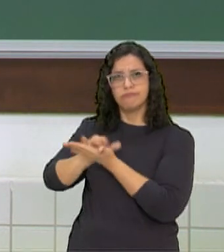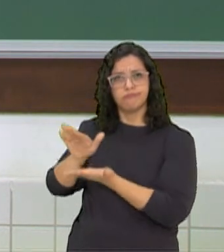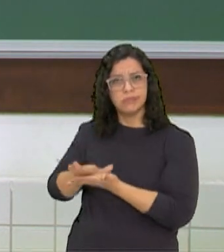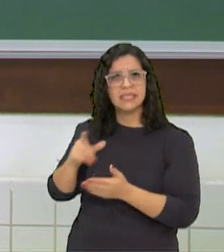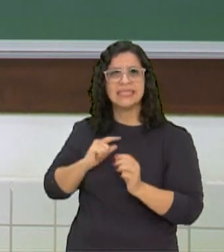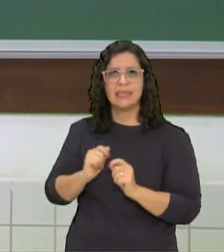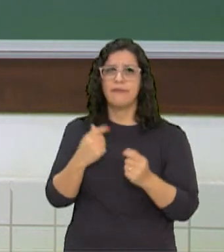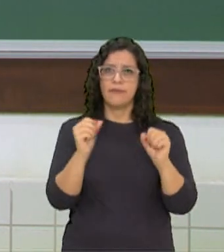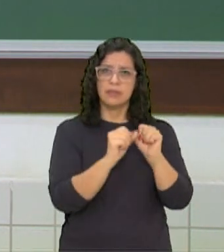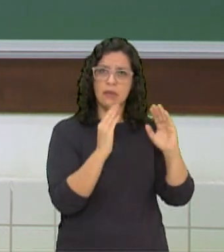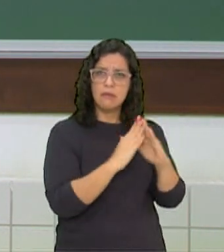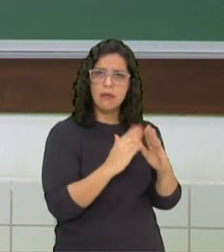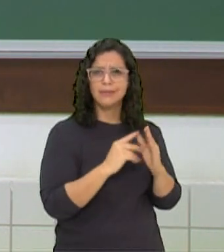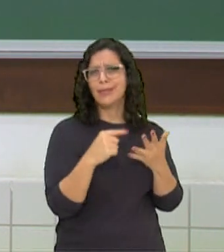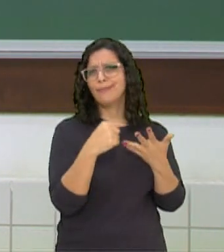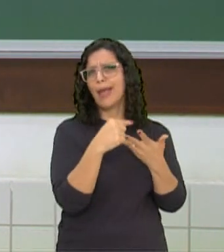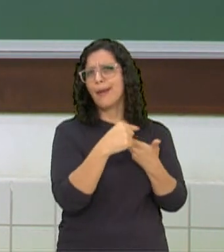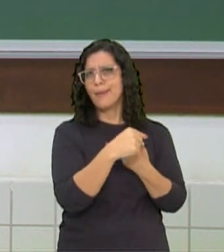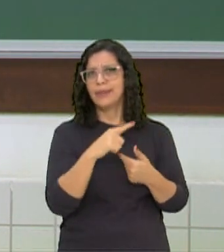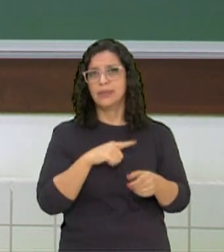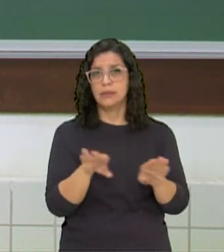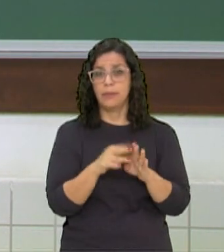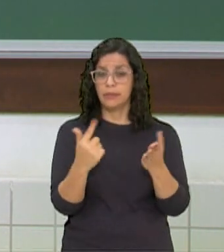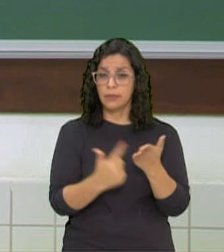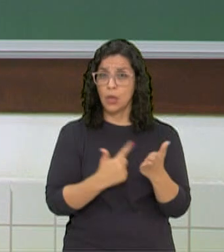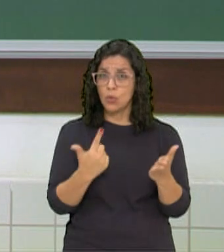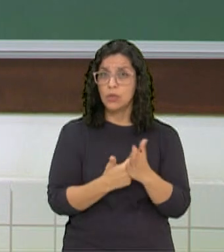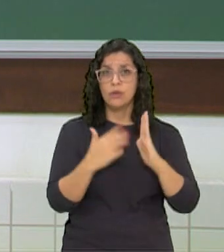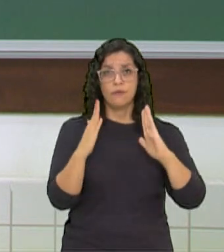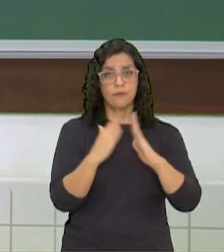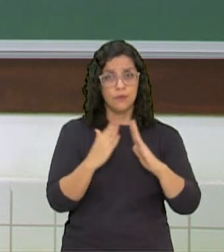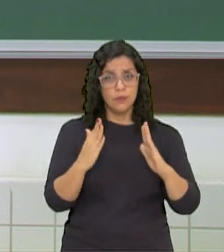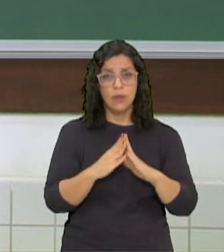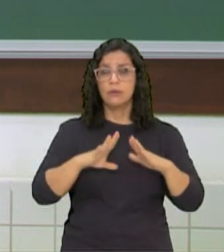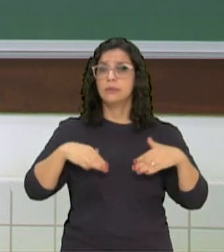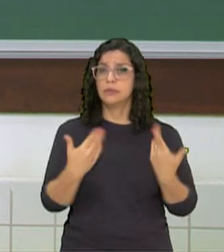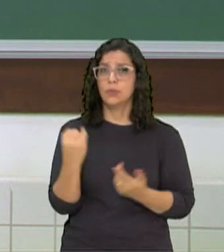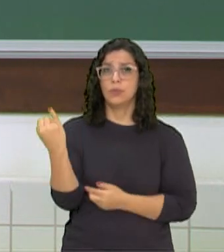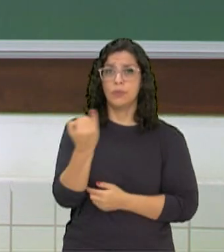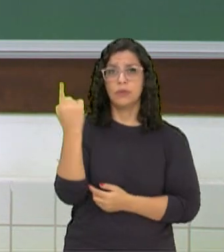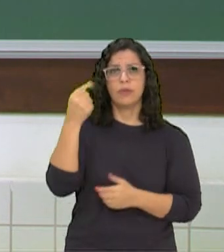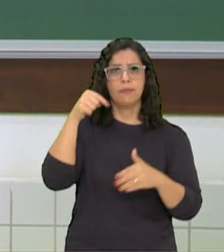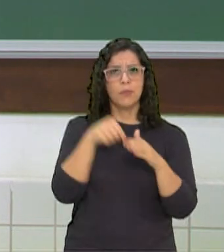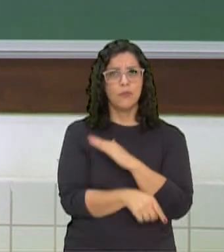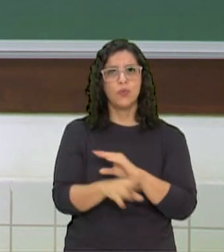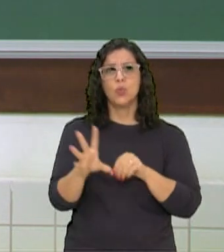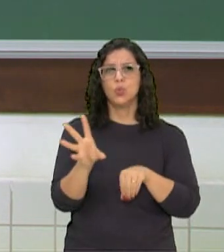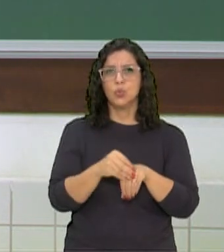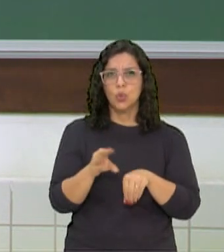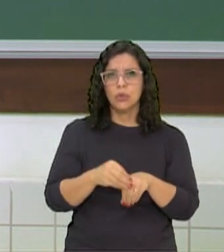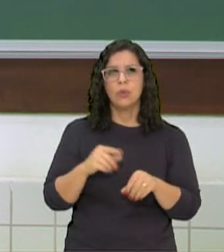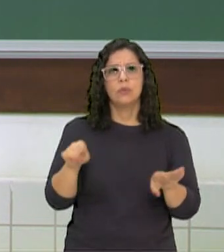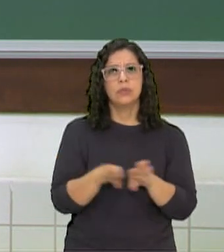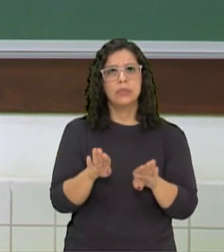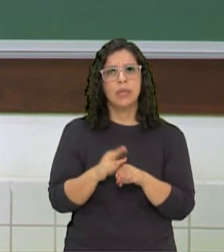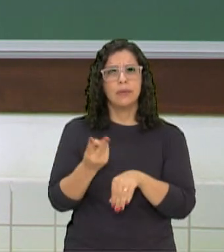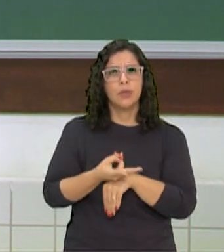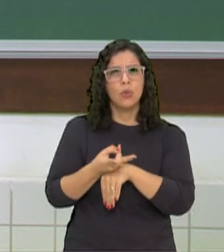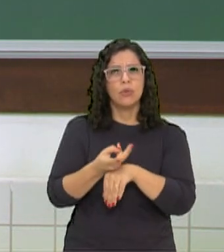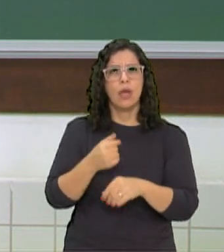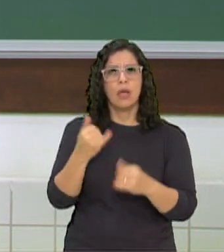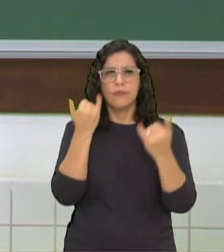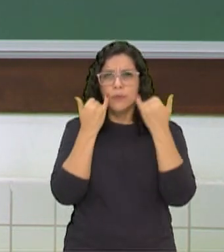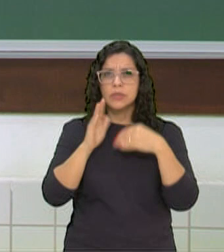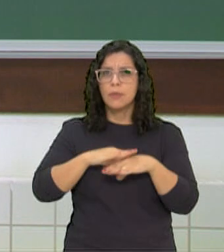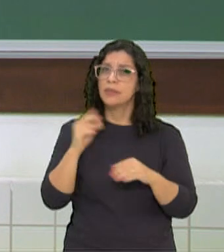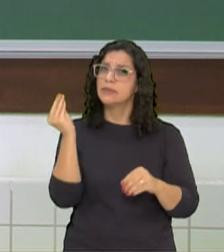trilhas, uma infinidade de coisas. Você tem o livro didático em casa. O importante é você se aprofundar no assunto, é você buscar mais informações e